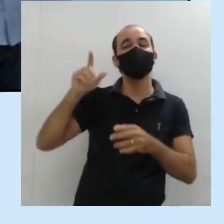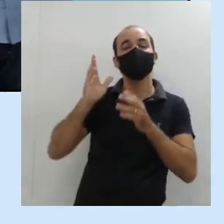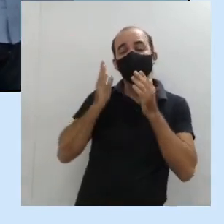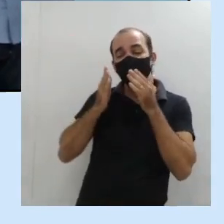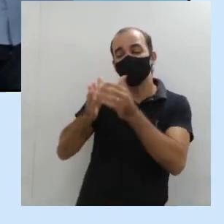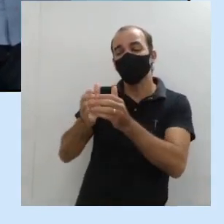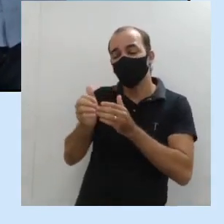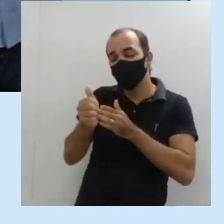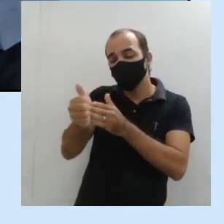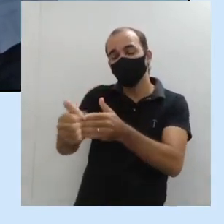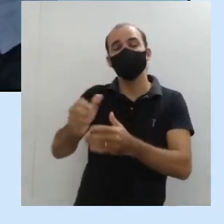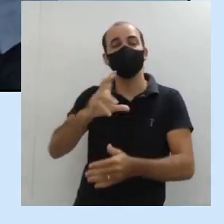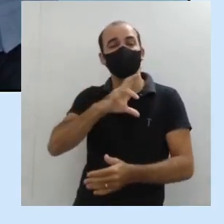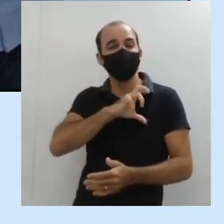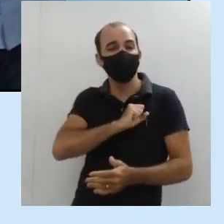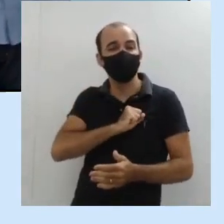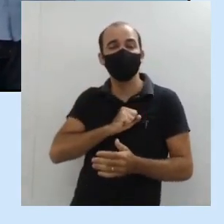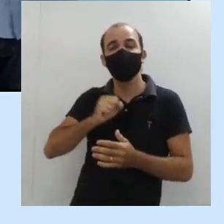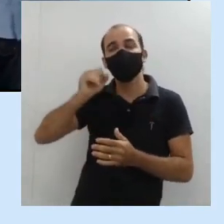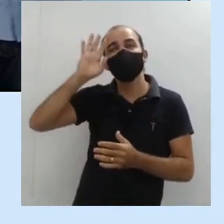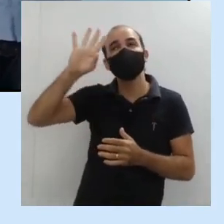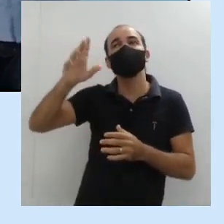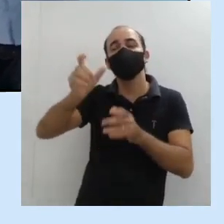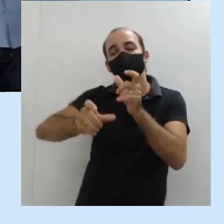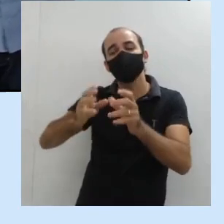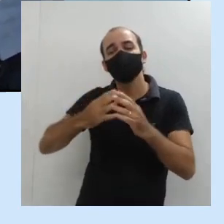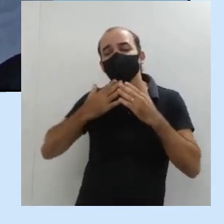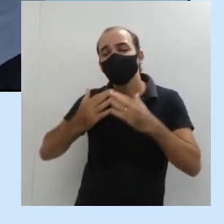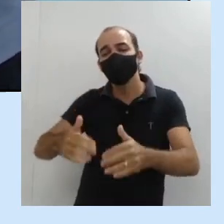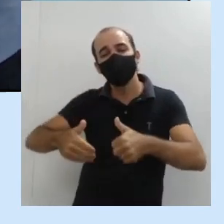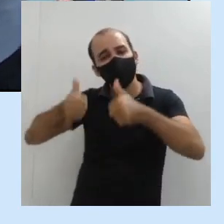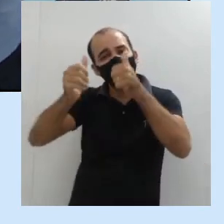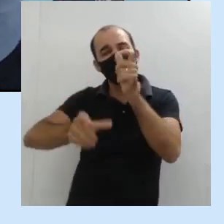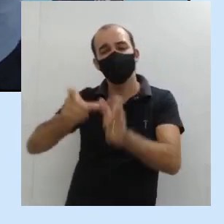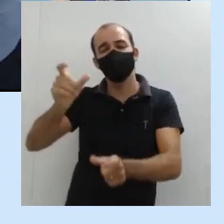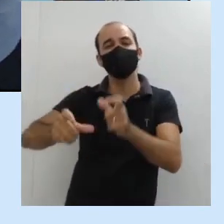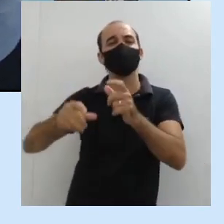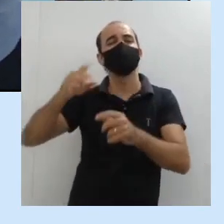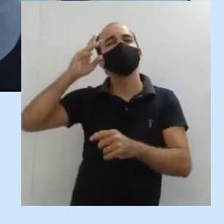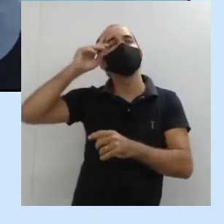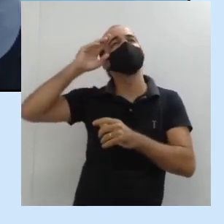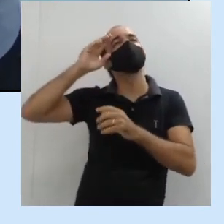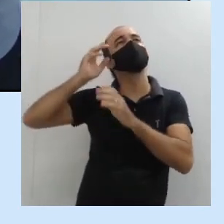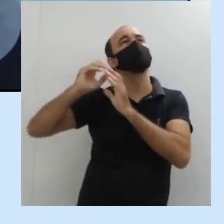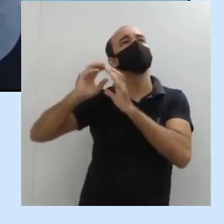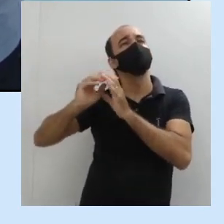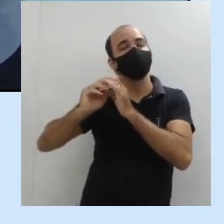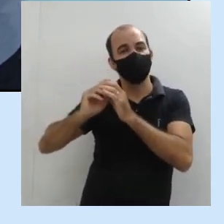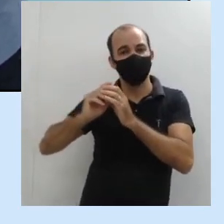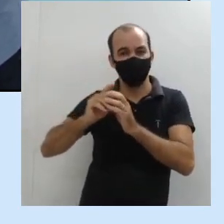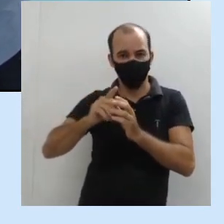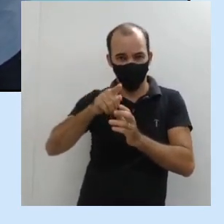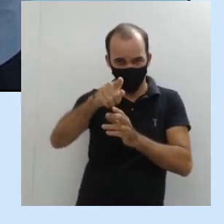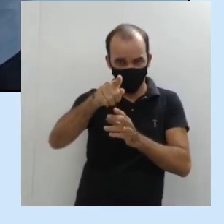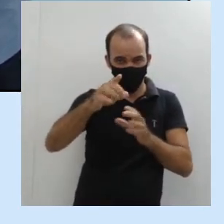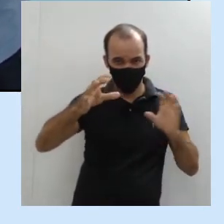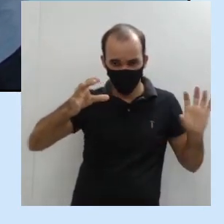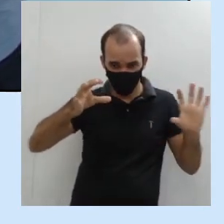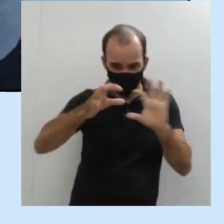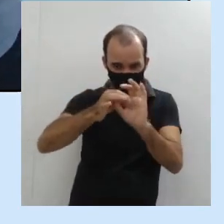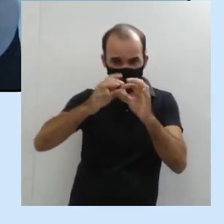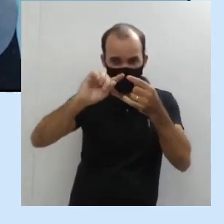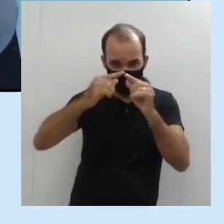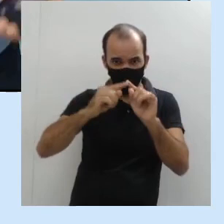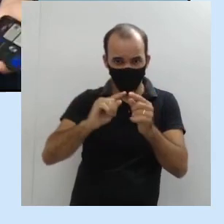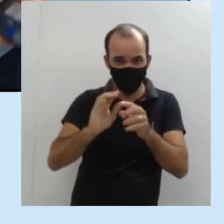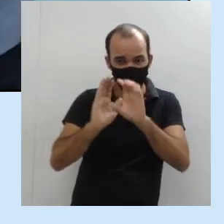raciocínio que nos leva a ser pessoas melhores. Será que você tem conseguido buscar esses conceitos, esses